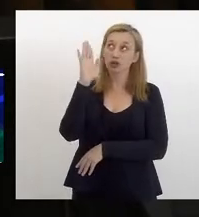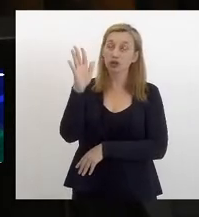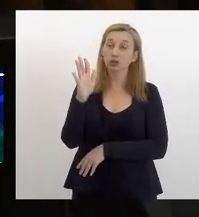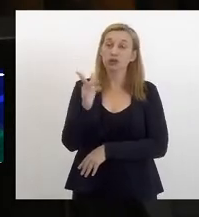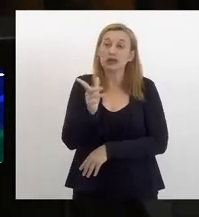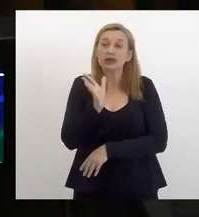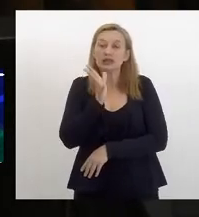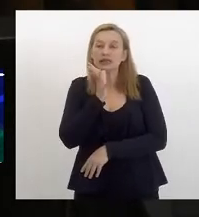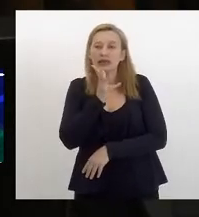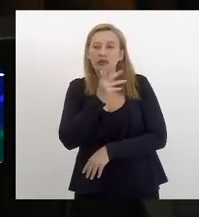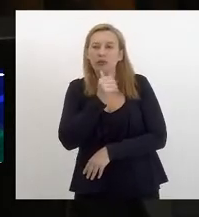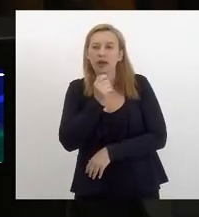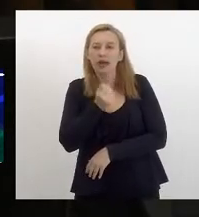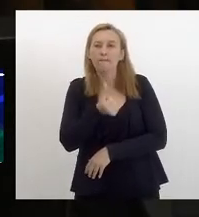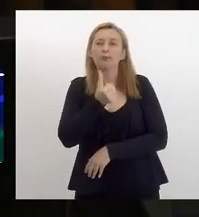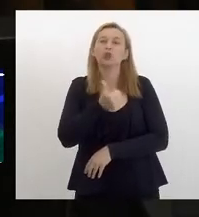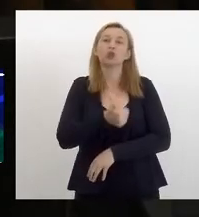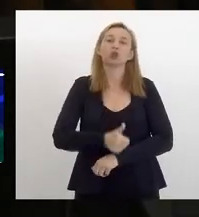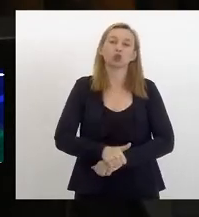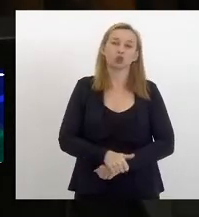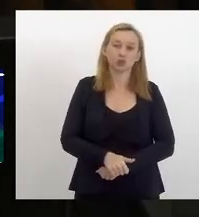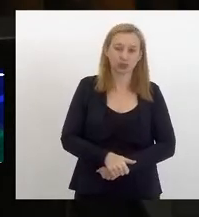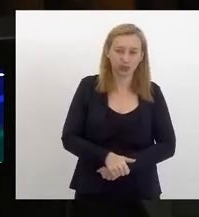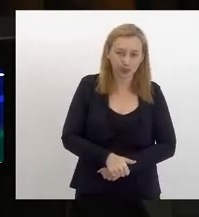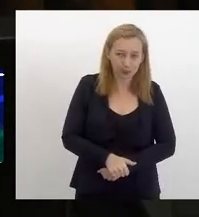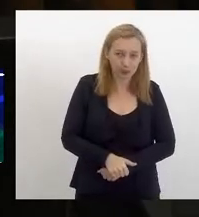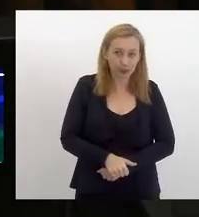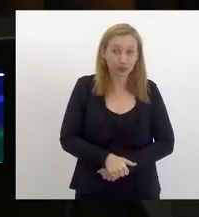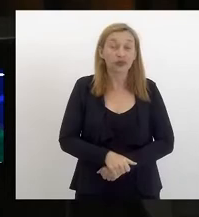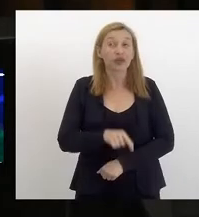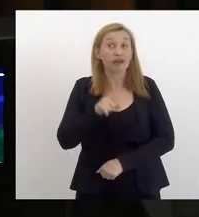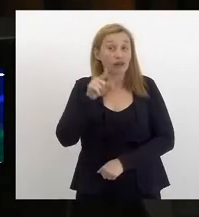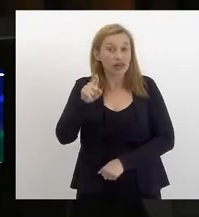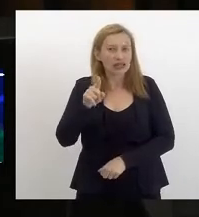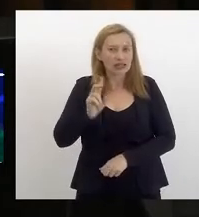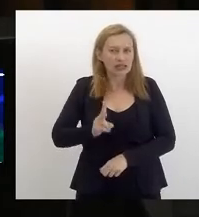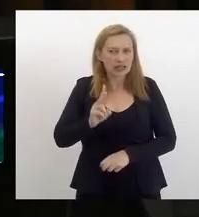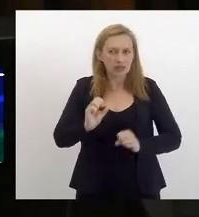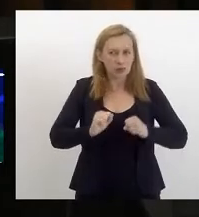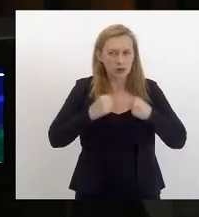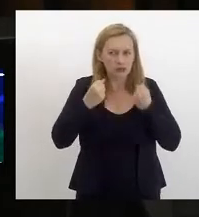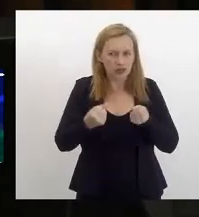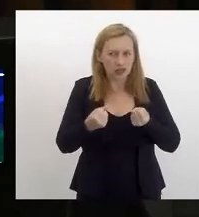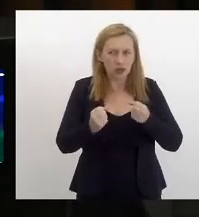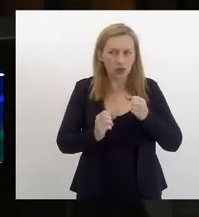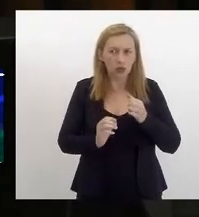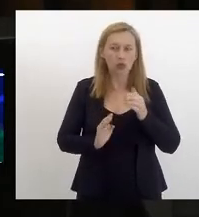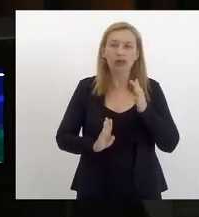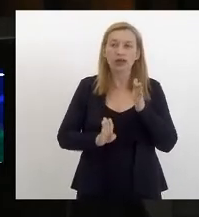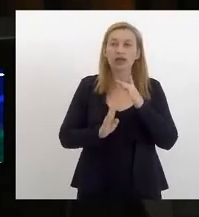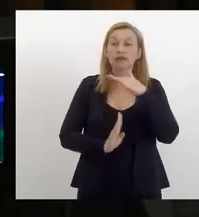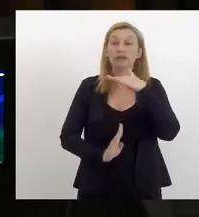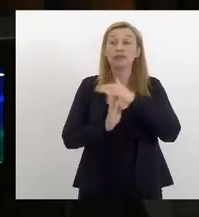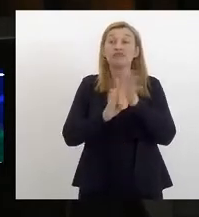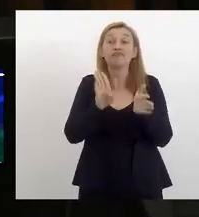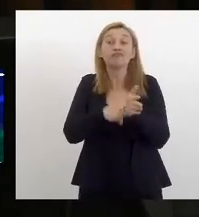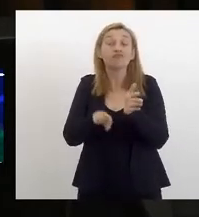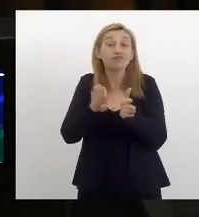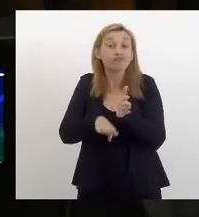durará pouco é aquele que sempre defendeu o teto de gastos